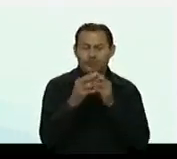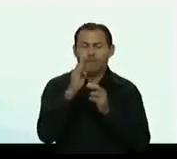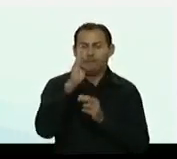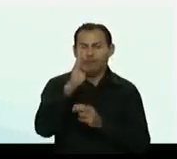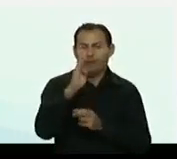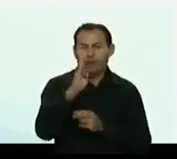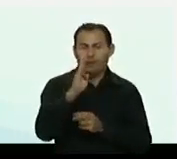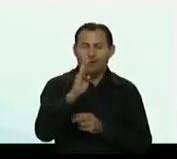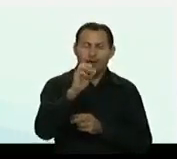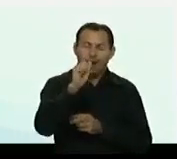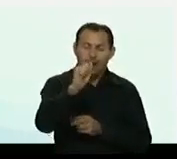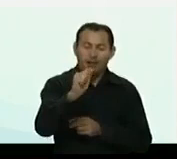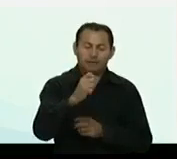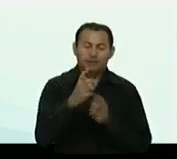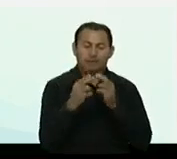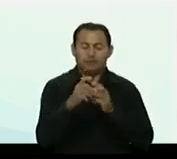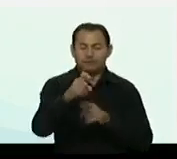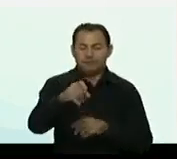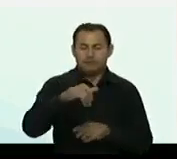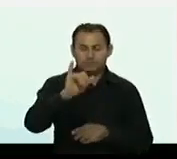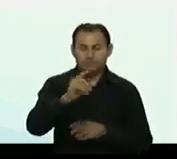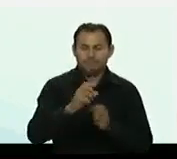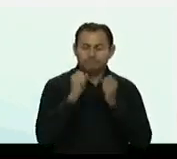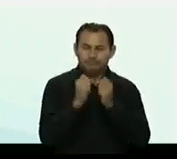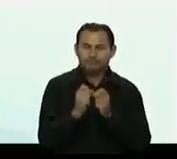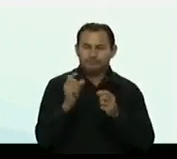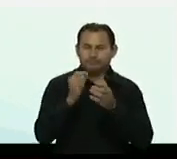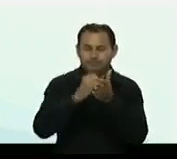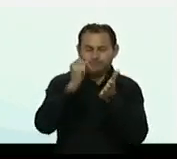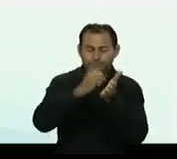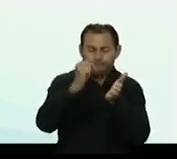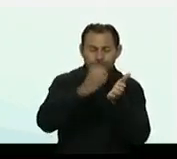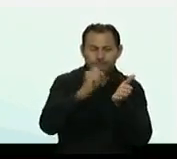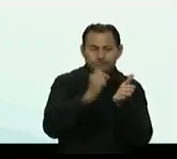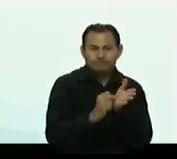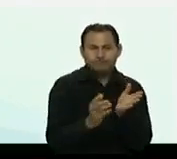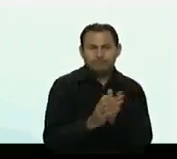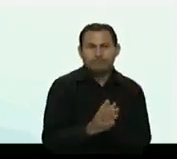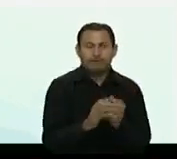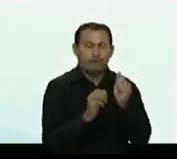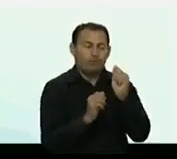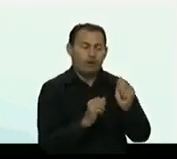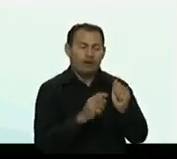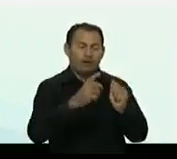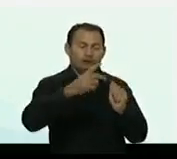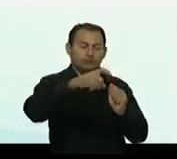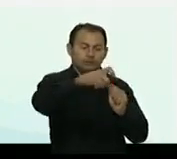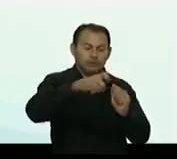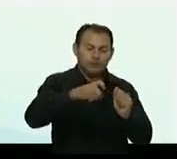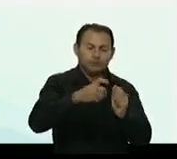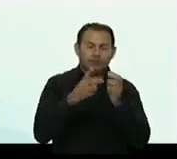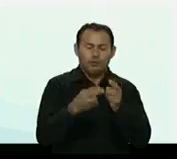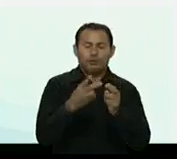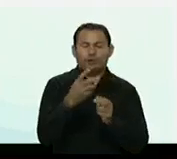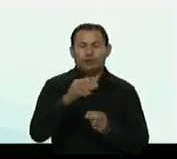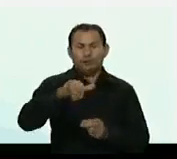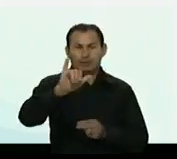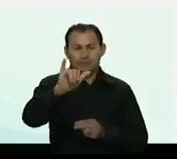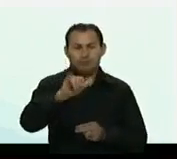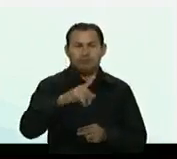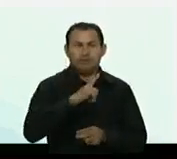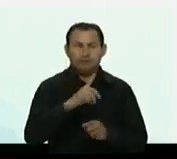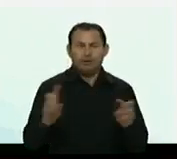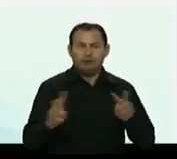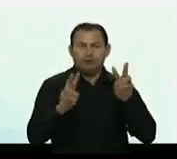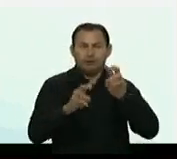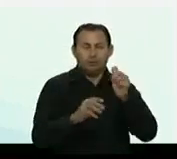y. Essa situação ele pode ser reescrita como A elevado a x igual a y. Nós não temos o